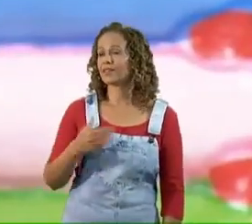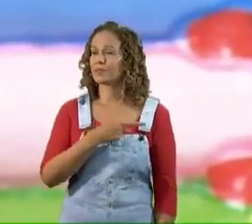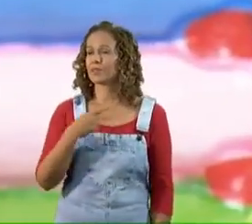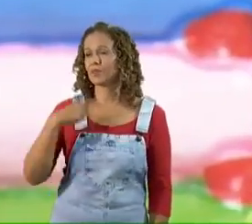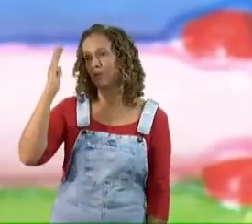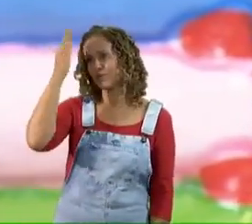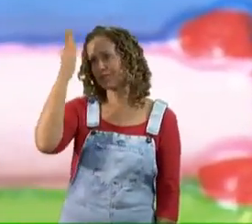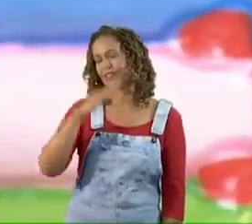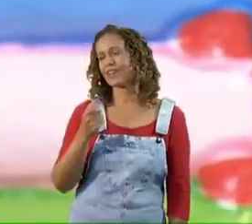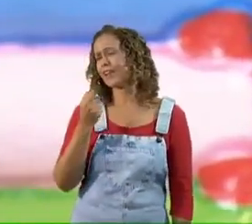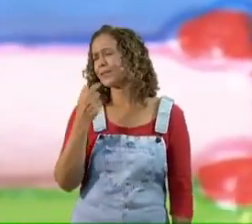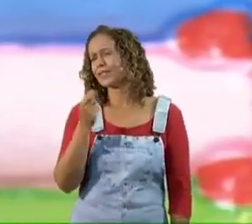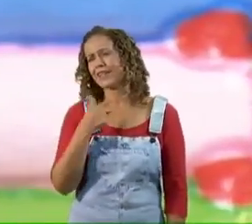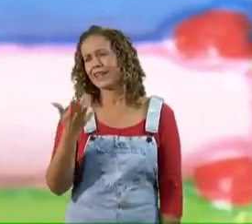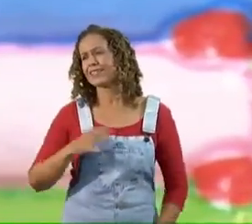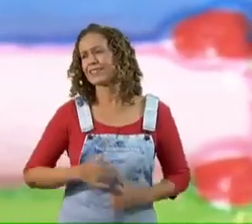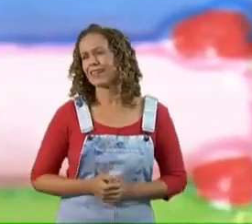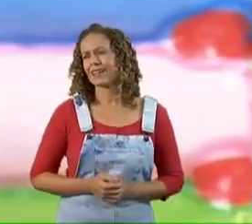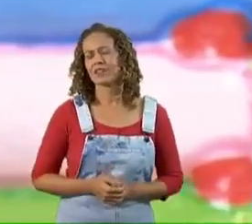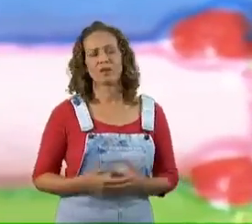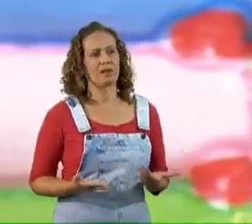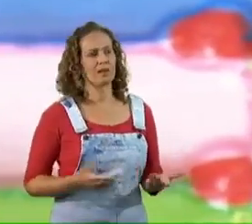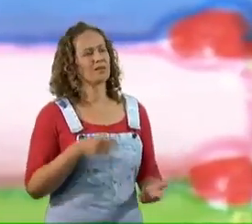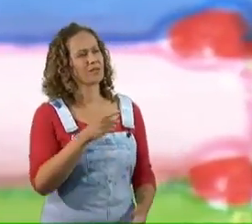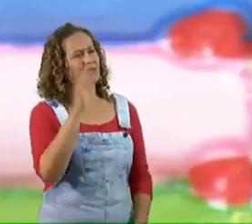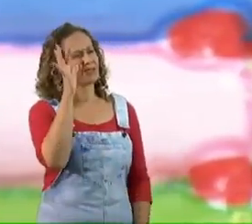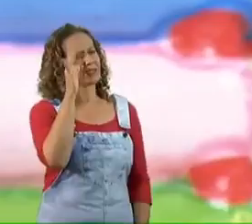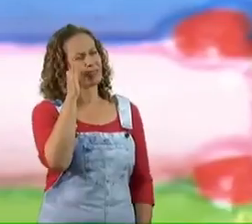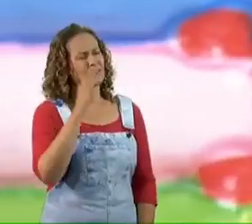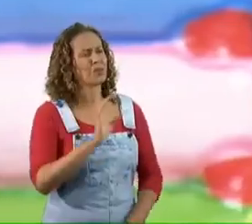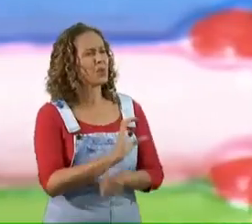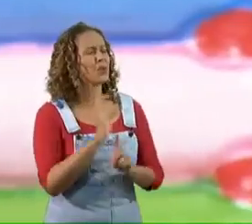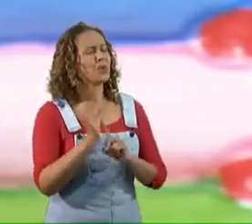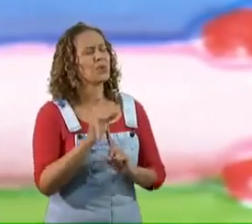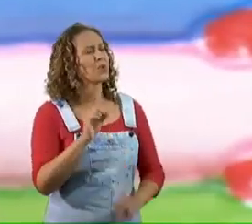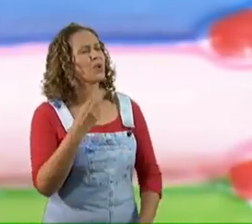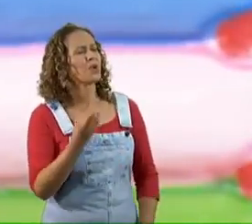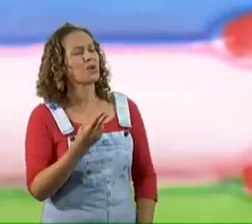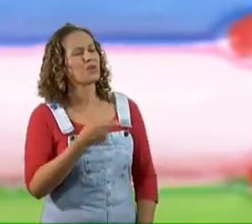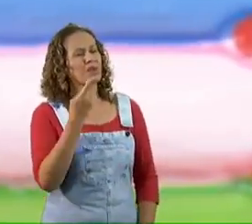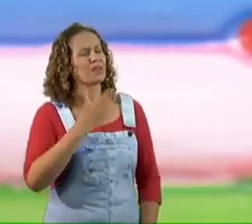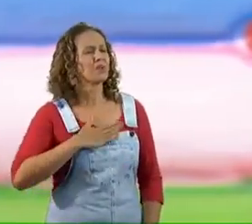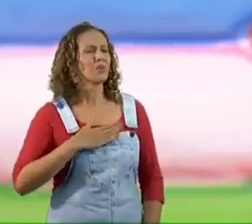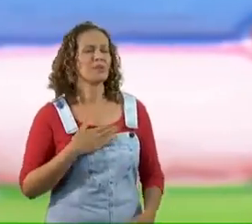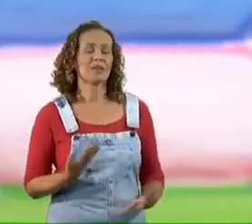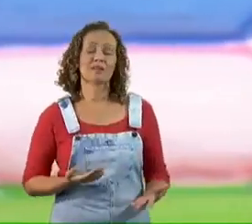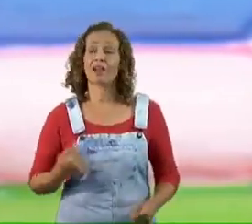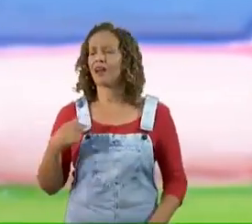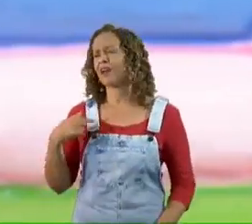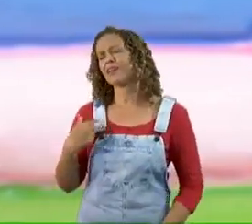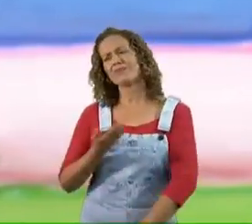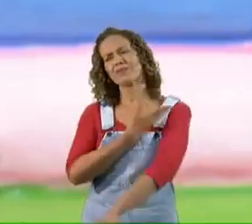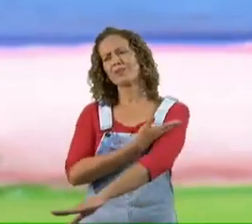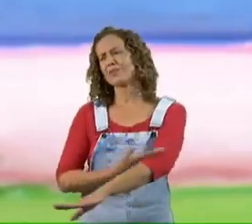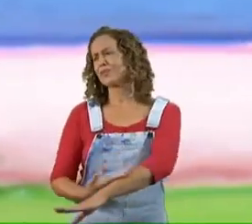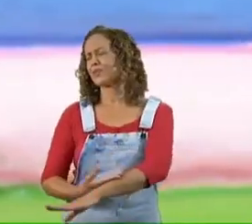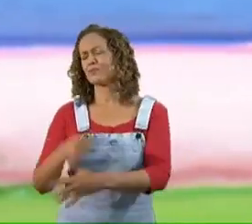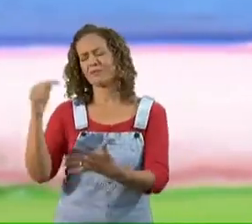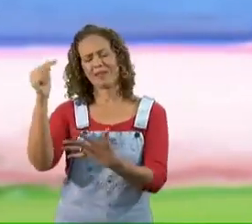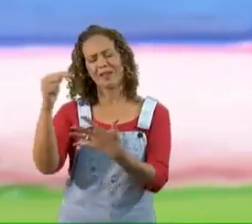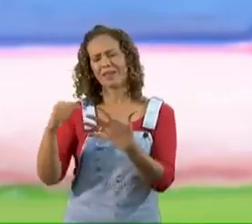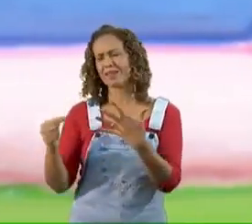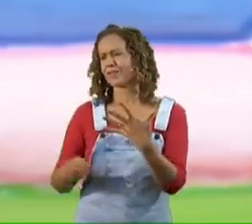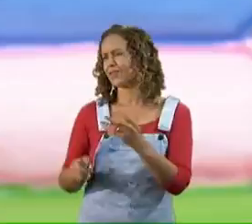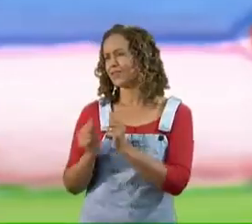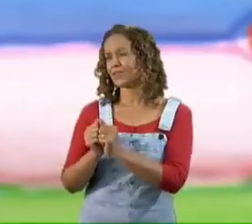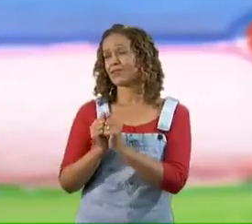bonito! Você estava assistindo o culto ou falando comigo? É porque eu tenho mania de fazer várias coisas ao mesmo tempo. Como você sabe,